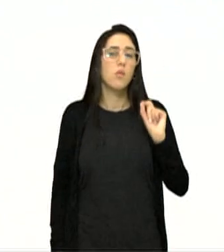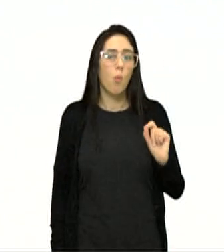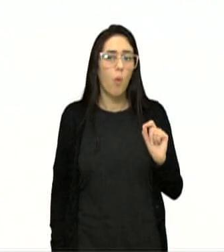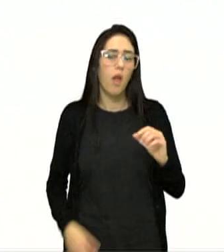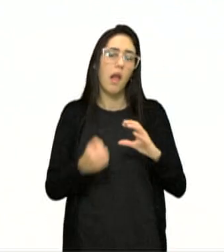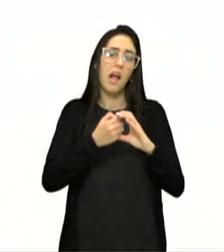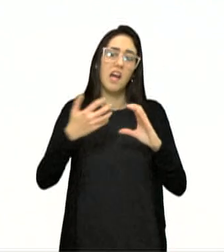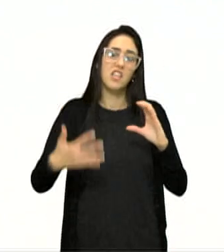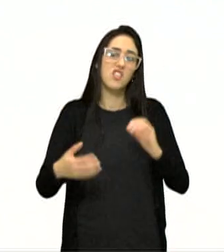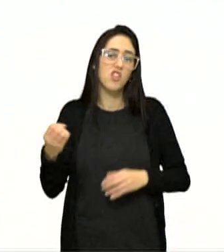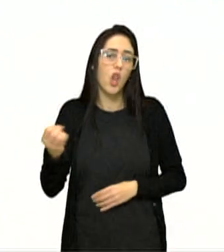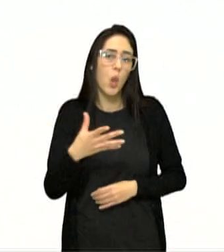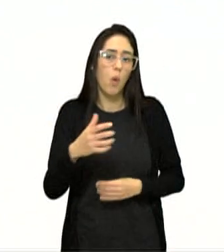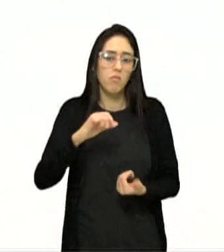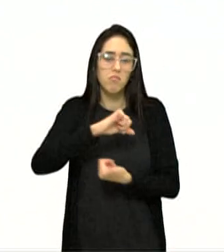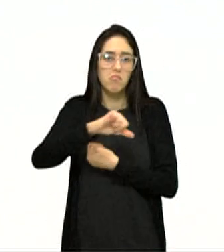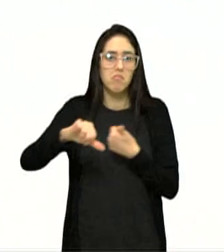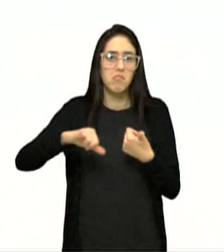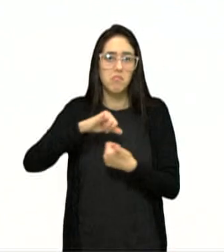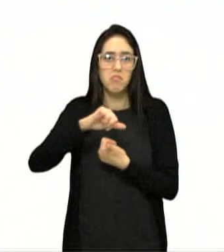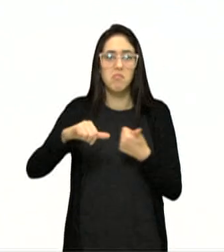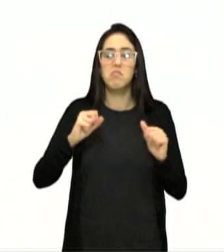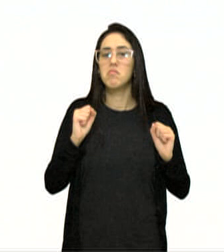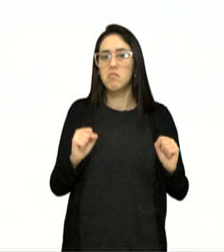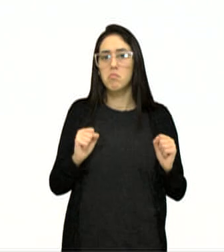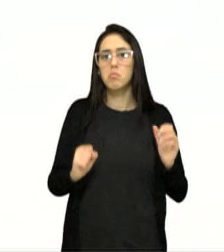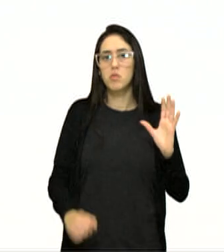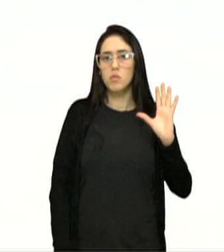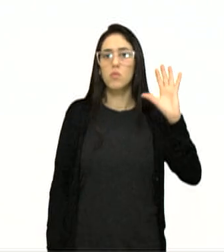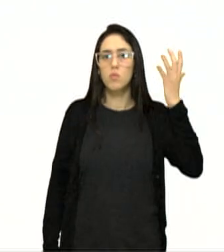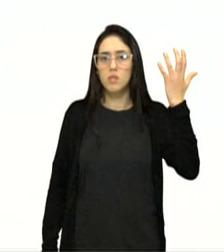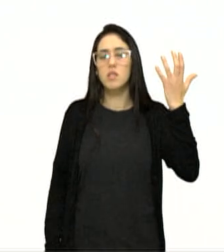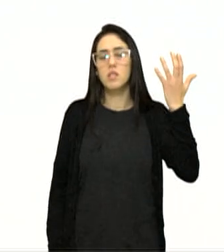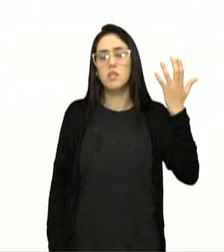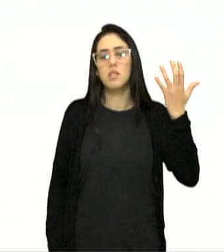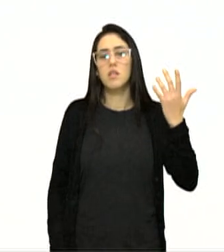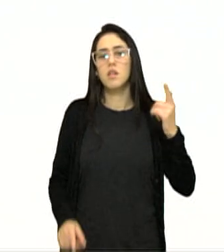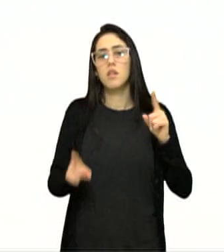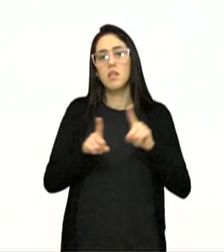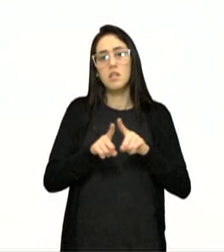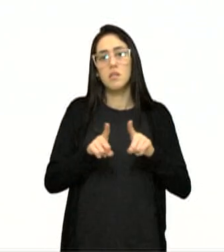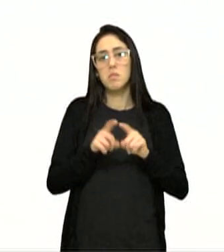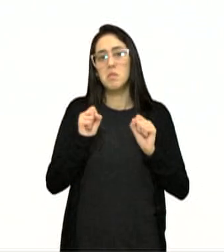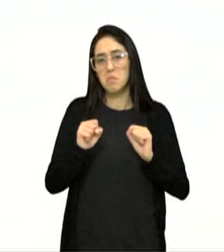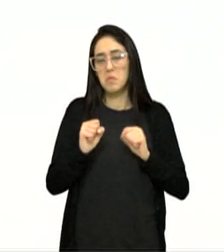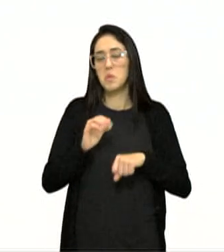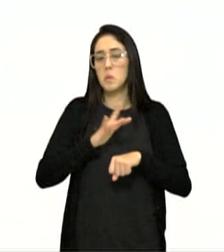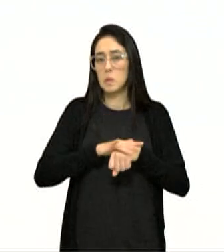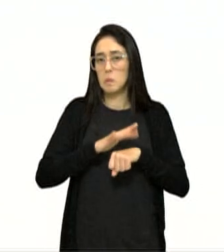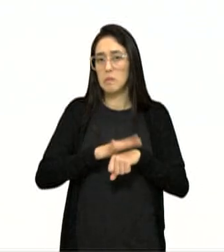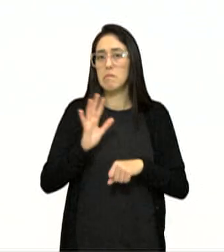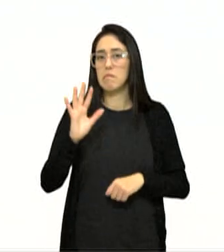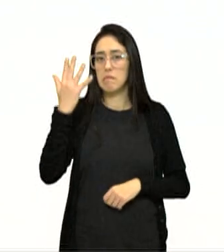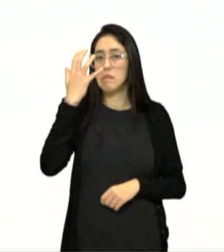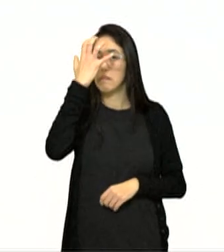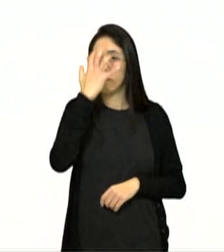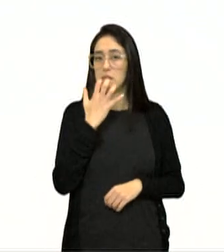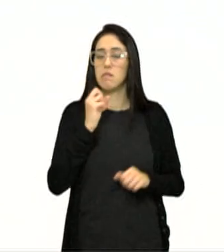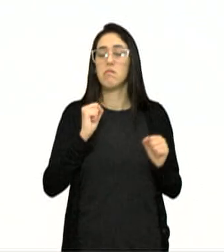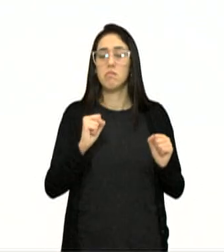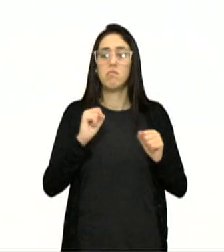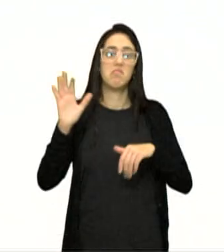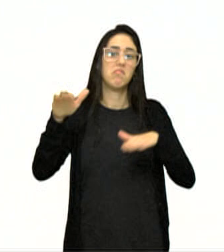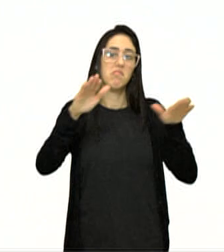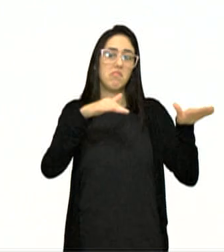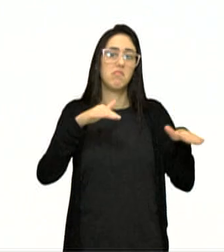característica nova, uma modificação numa estrutura, podendo até levar daí, no caso, a uma doença que pode ser séria, aí conforme o